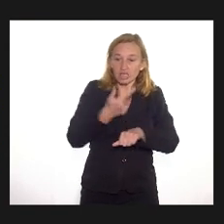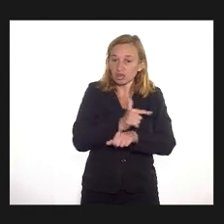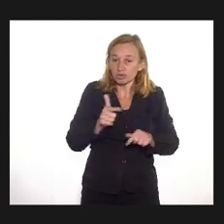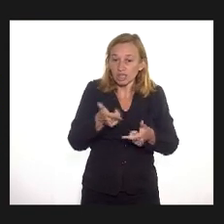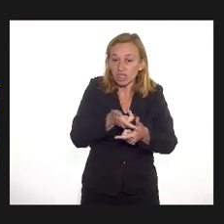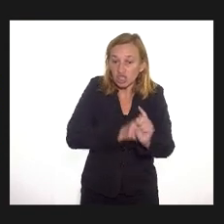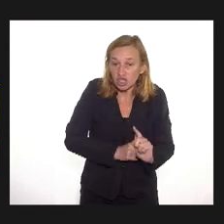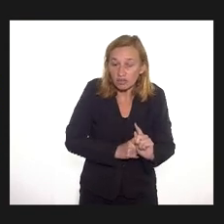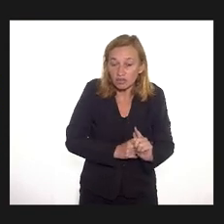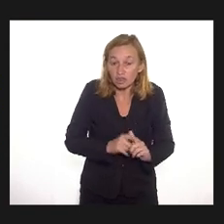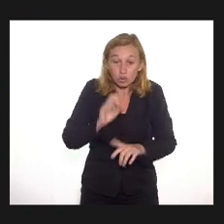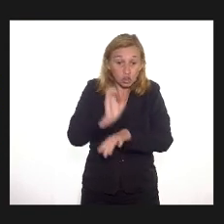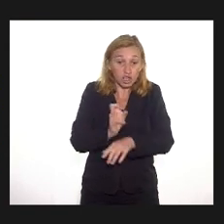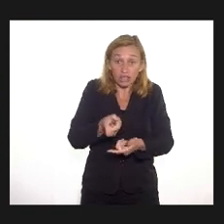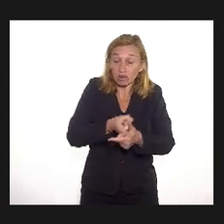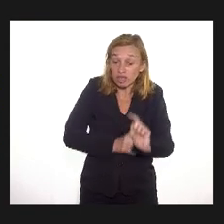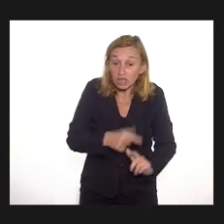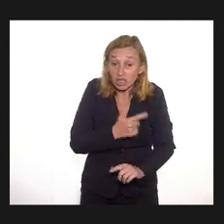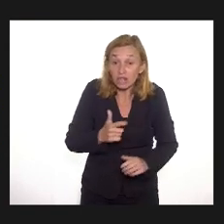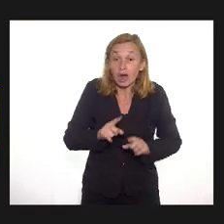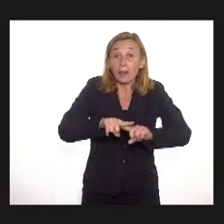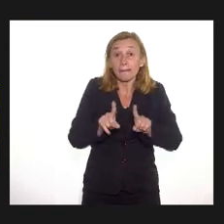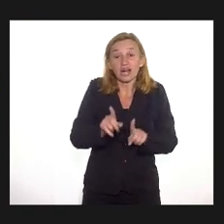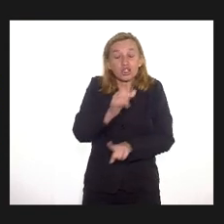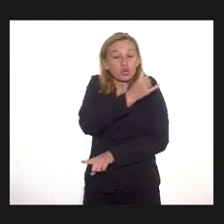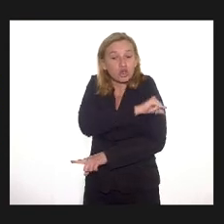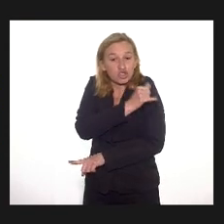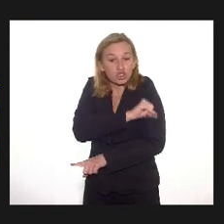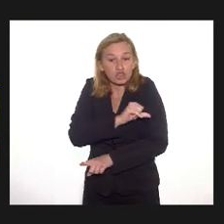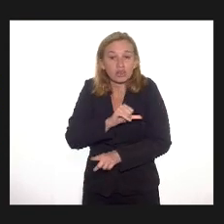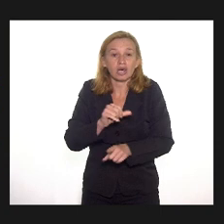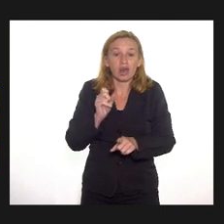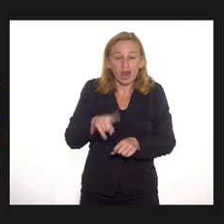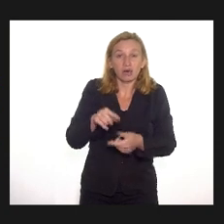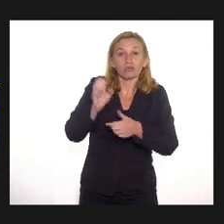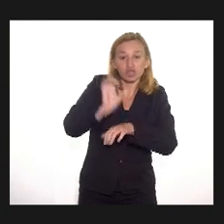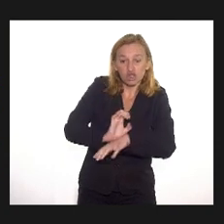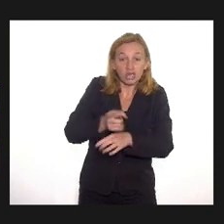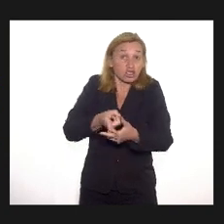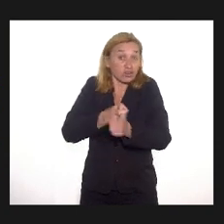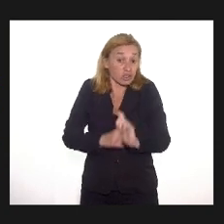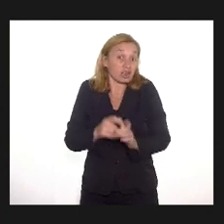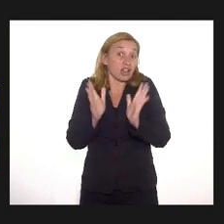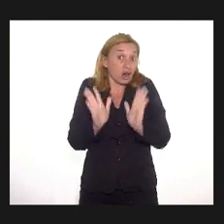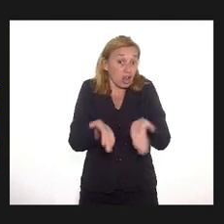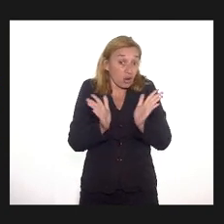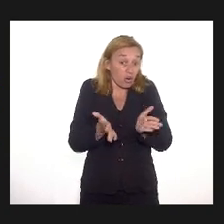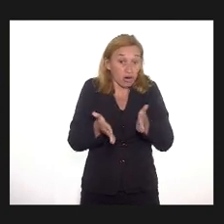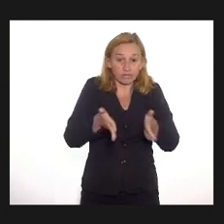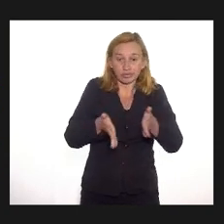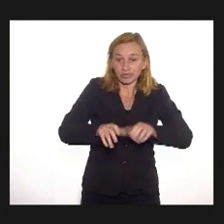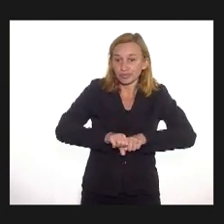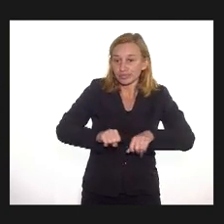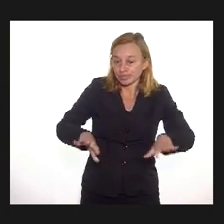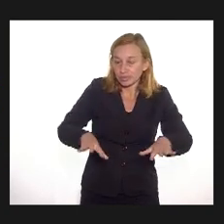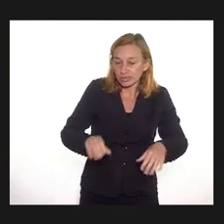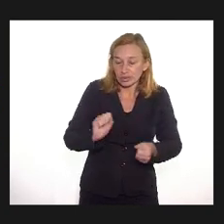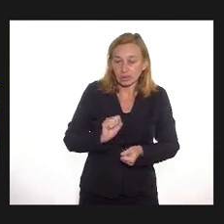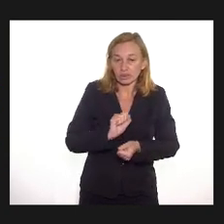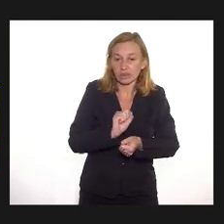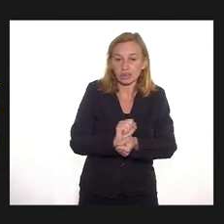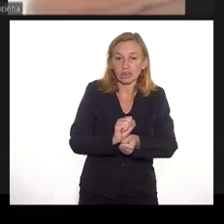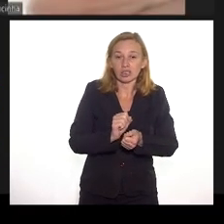num Estado que não tem dívida. Mas o Rio de Janeiro é um Estado endividado, muito agravado agora pela pandemia, com a paralisação de